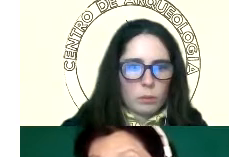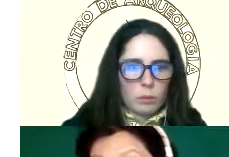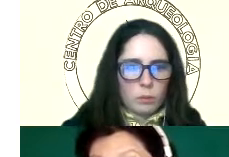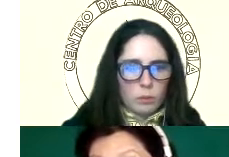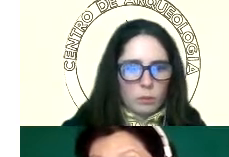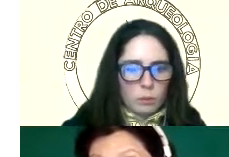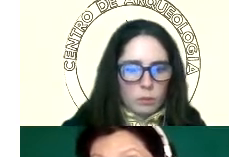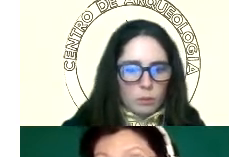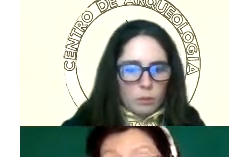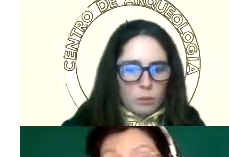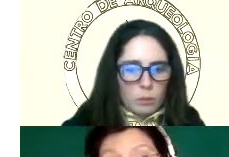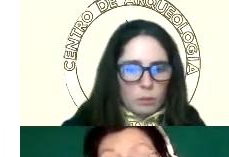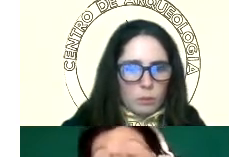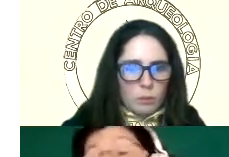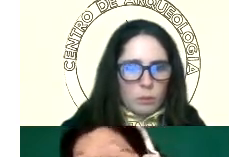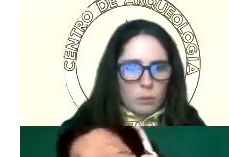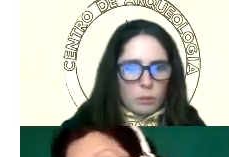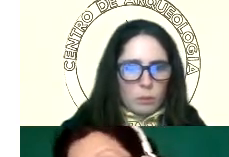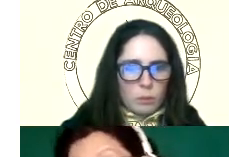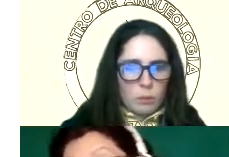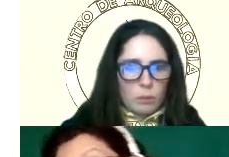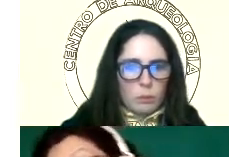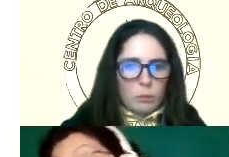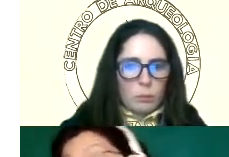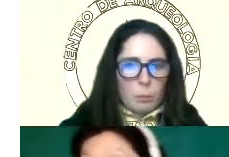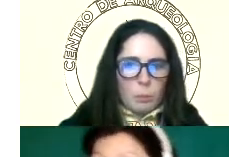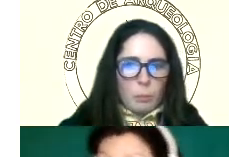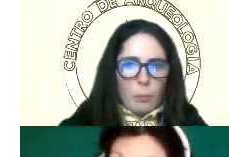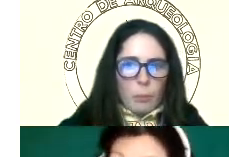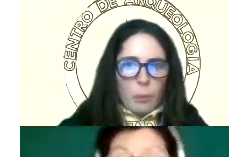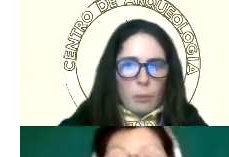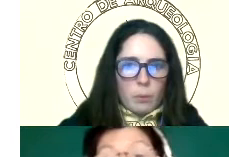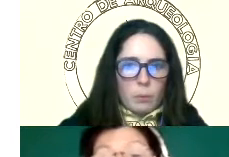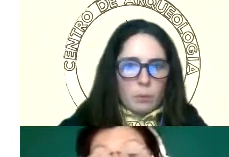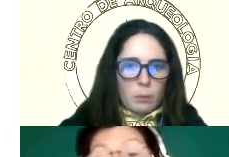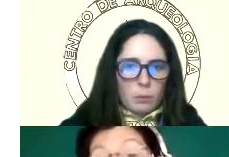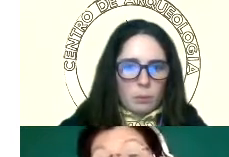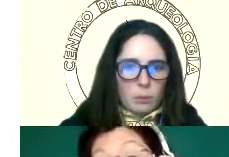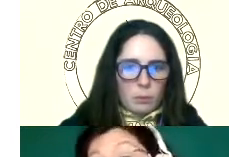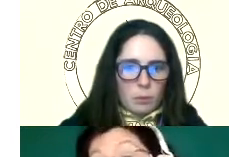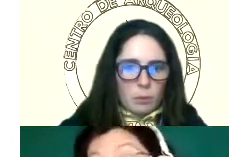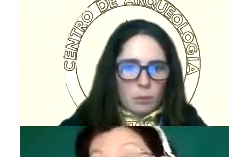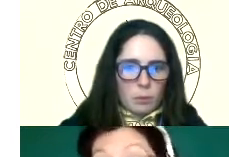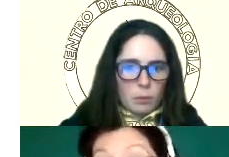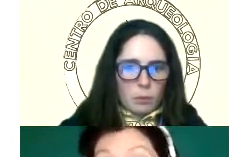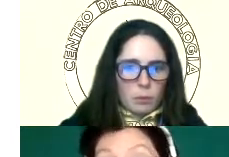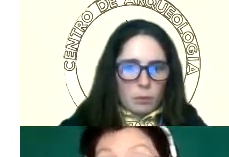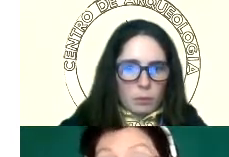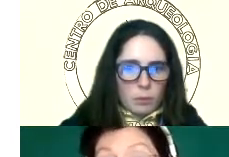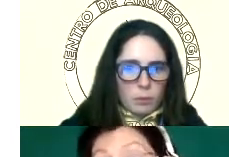associar à geometria outro tipo de dados e, portanto, daí